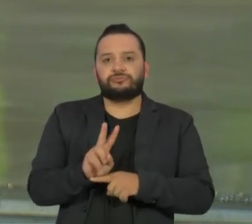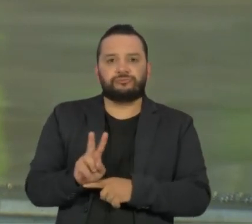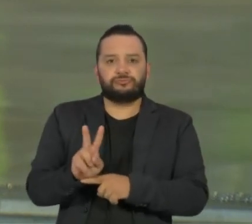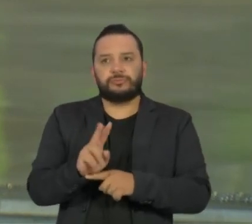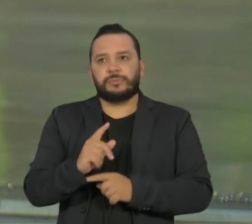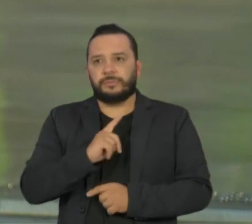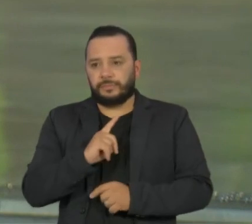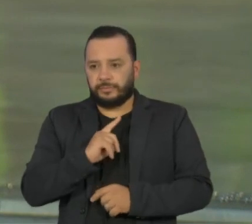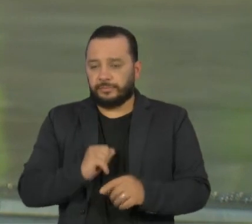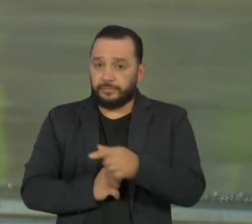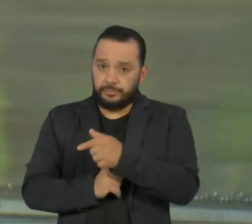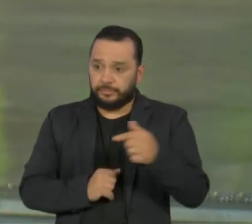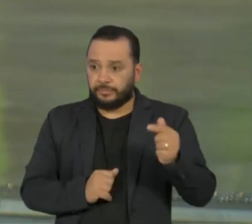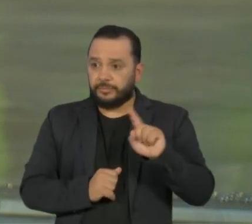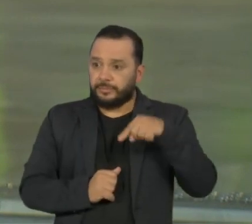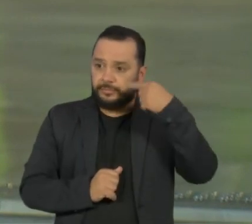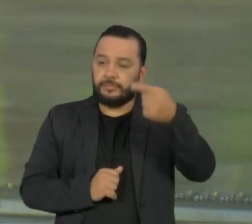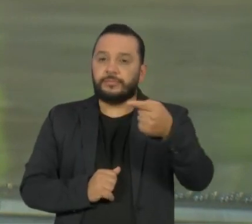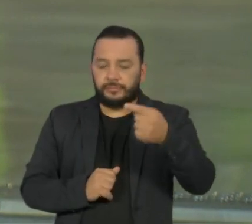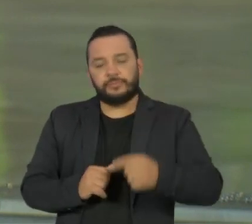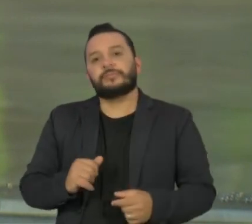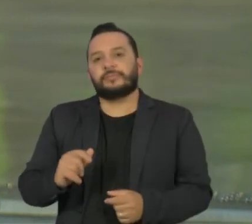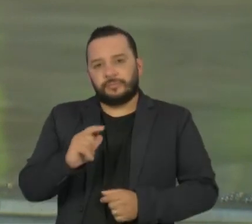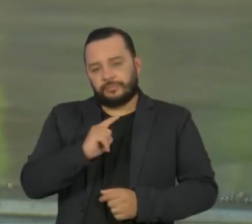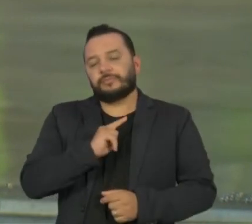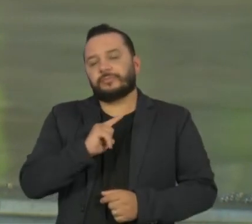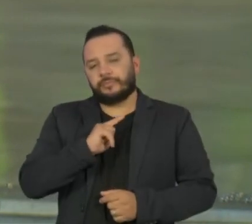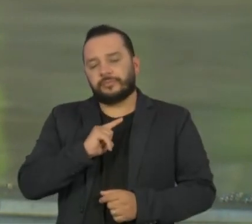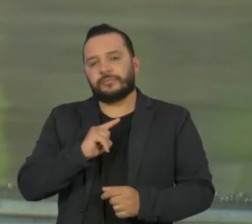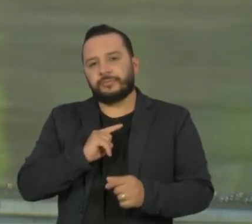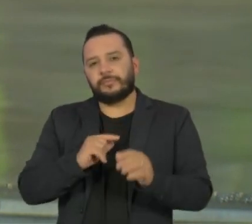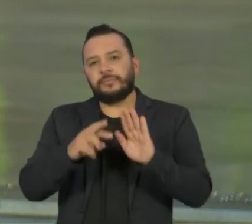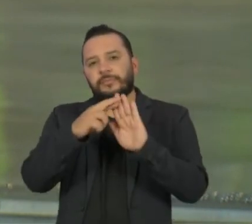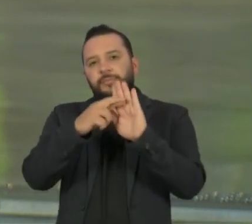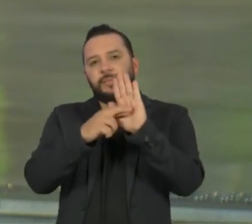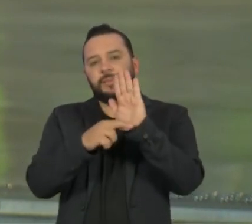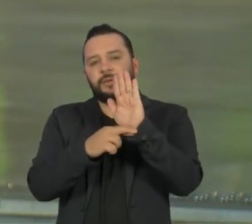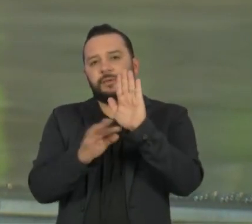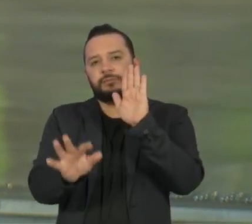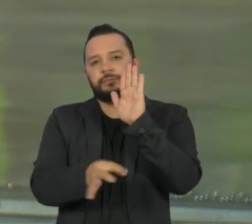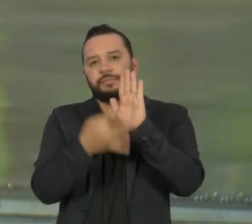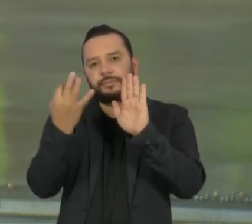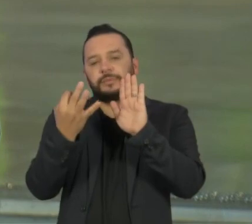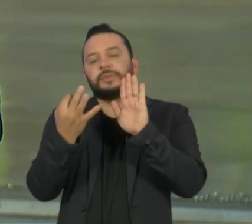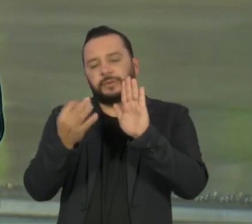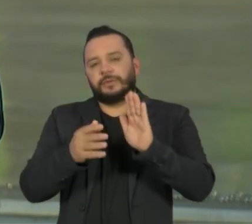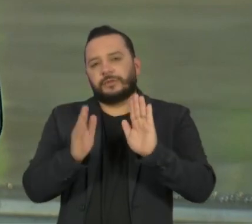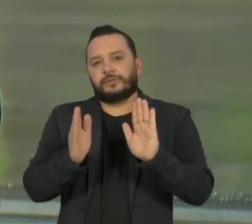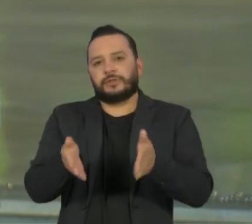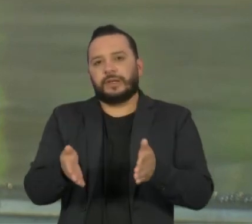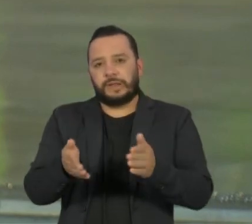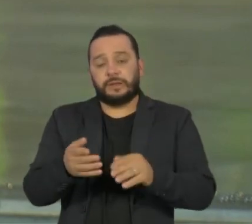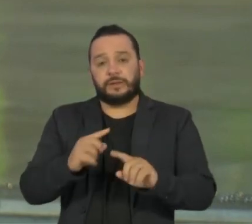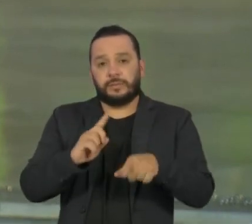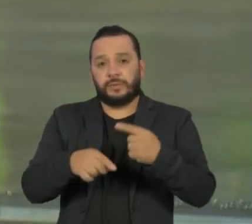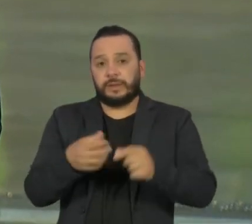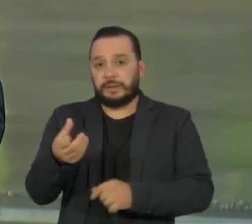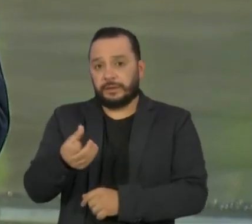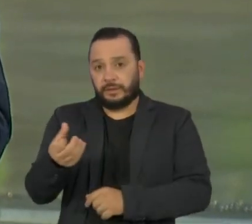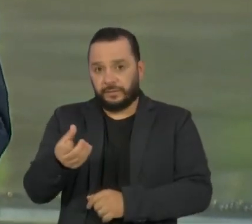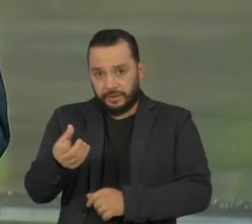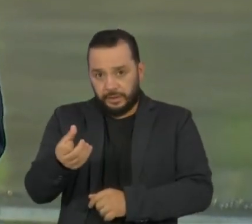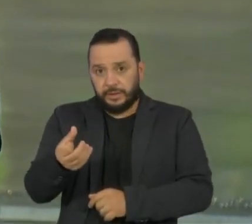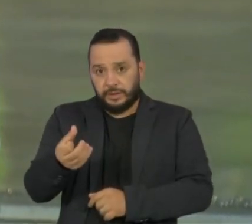a gente deve avançar na assinatura desses protocolos, aguardar a confirmação da sexta-feira do município